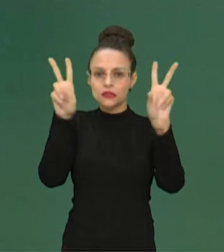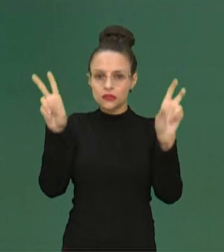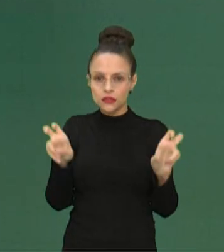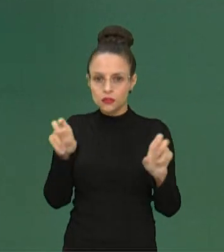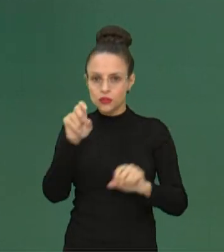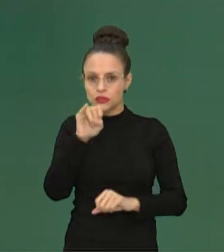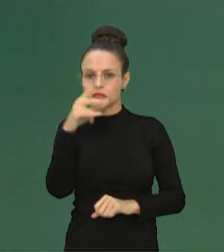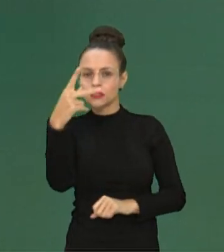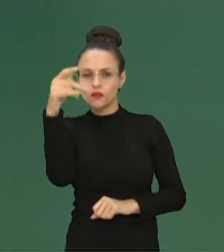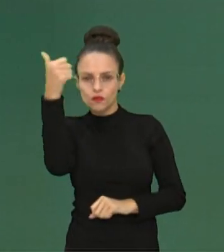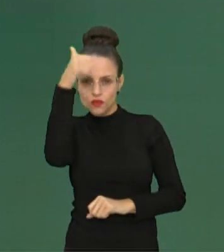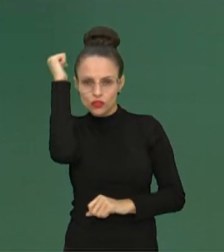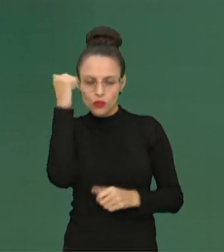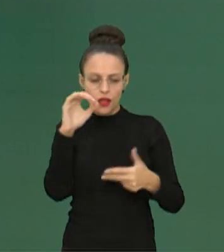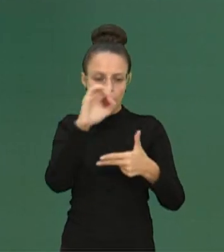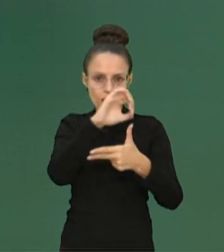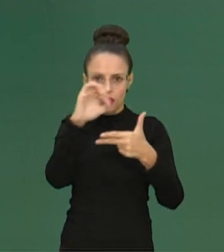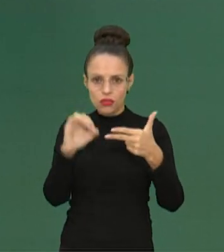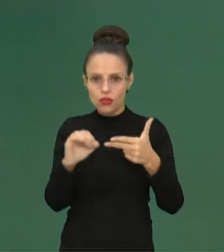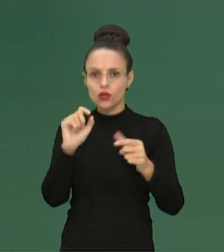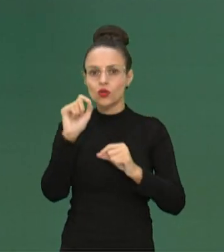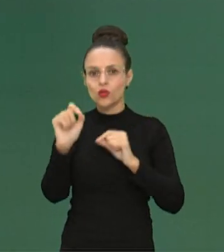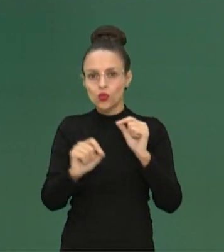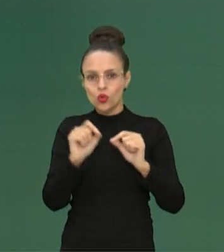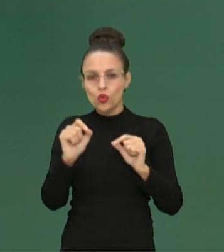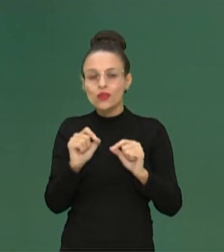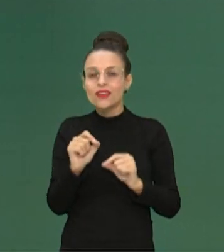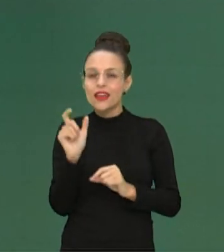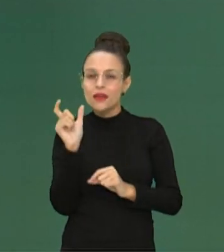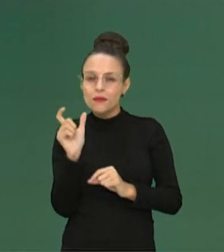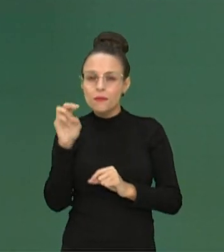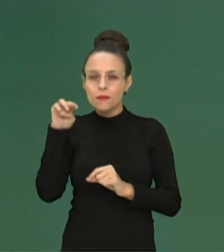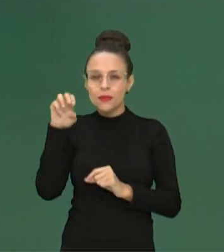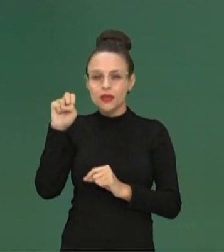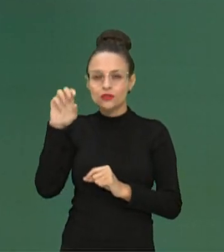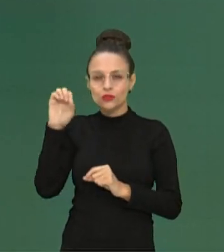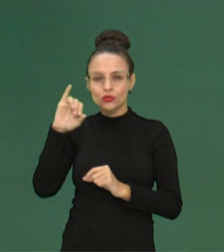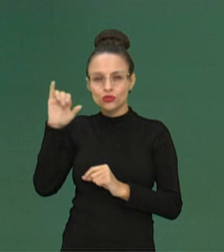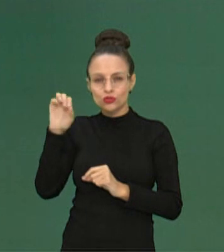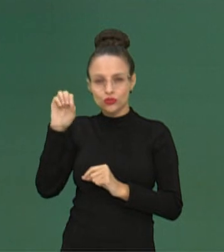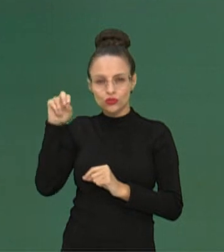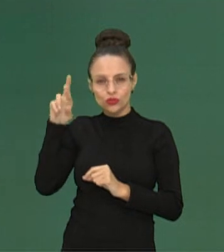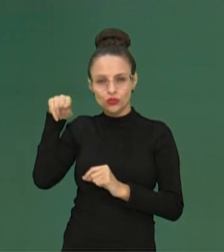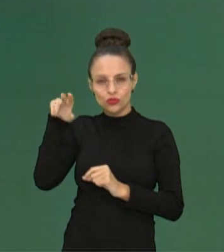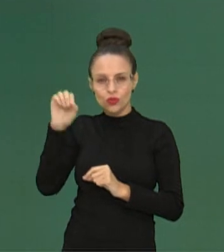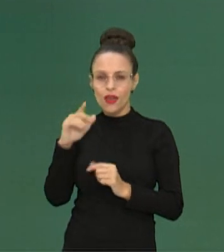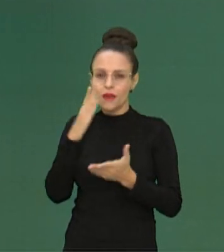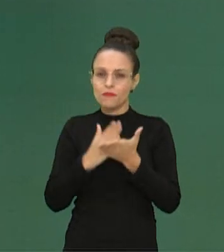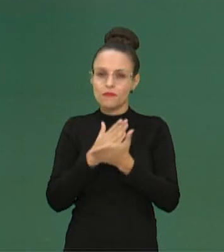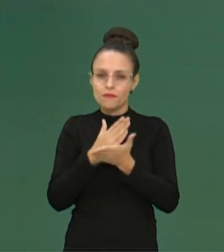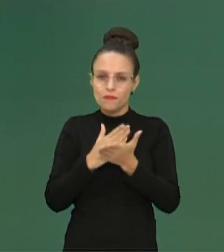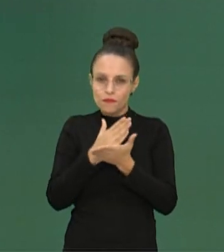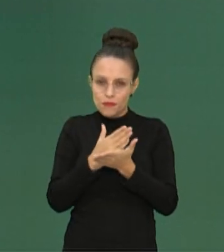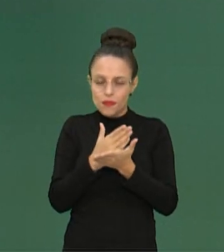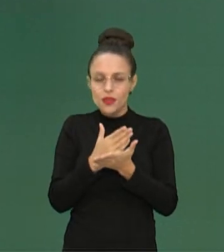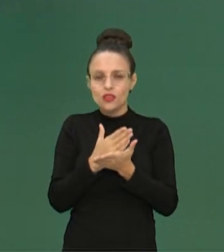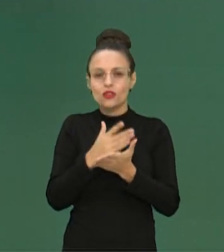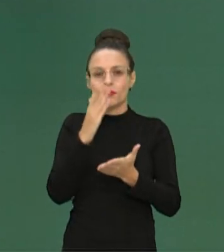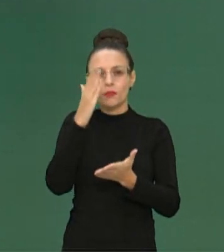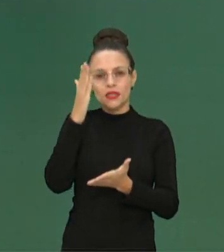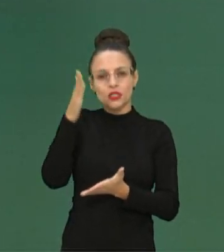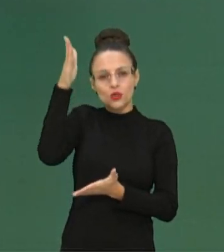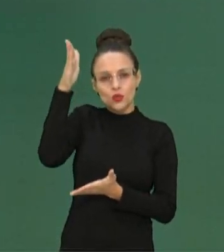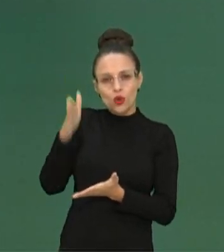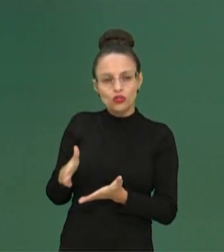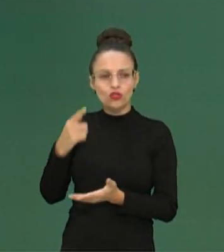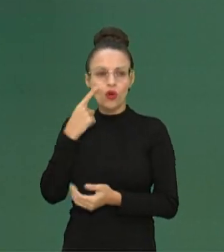aparecer lá no seu vestibular ou no seu Enem, mezzogiorno, você já sabe o meio, como se fizesse um corte, um